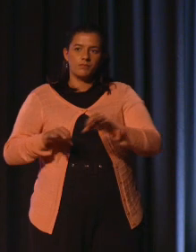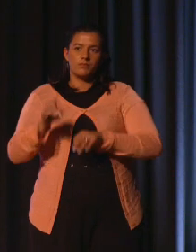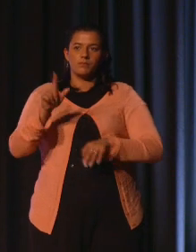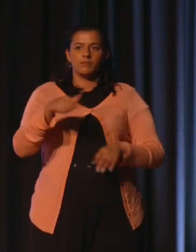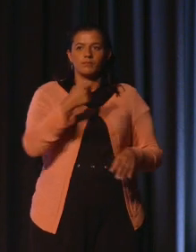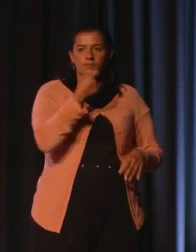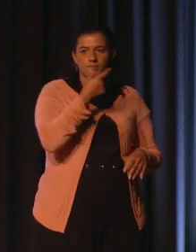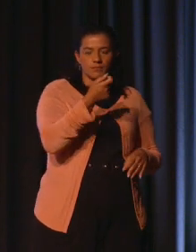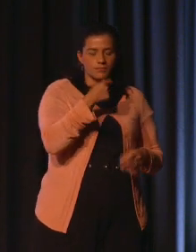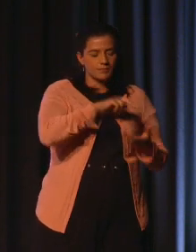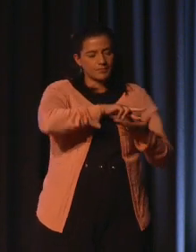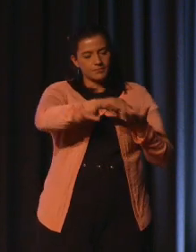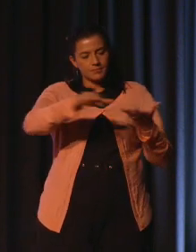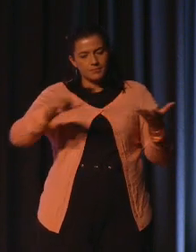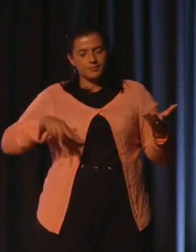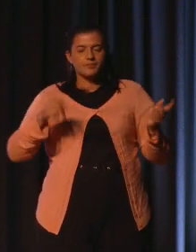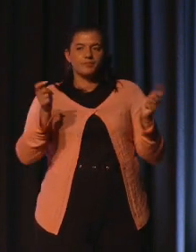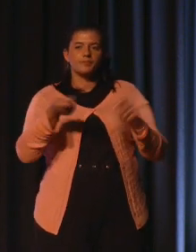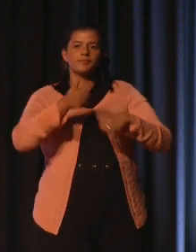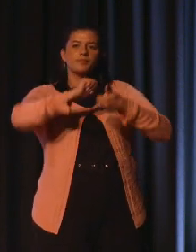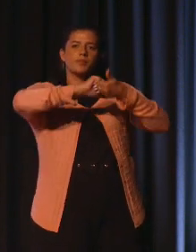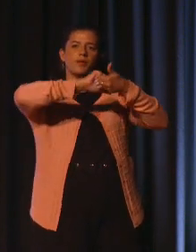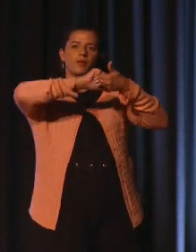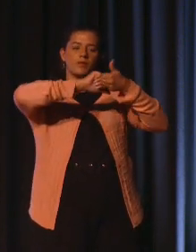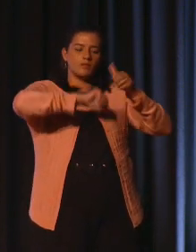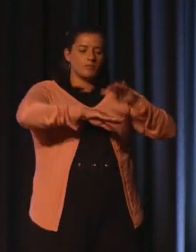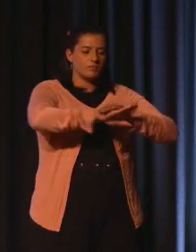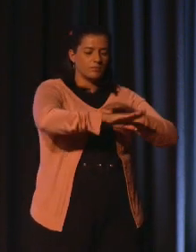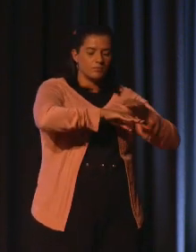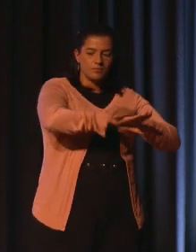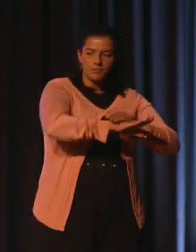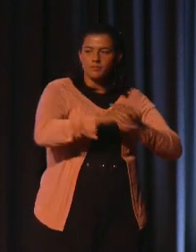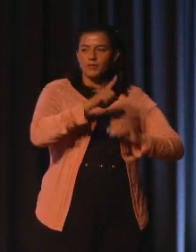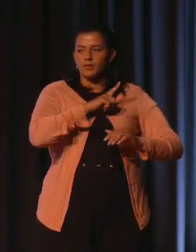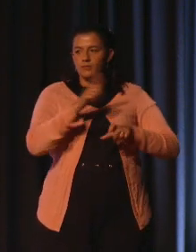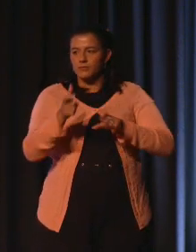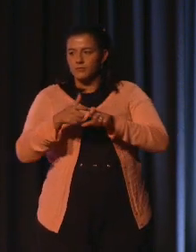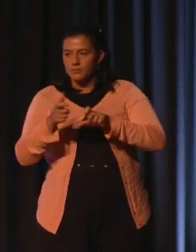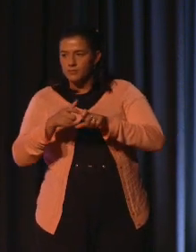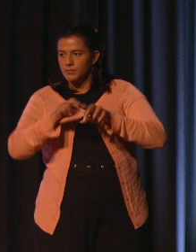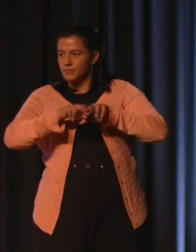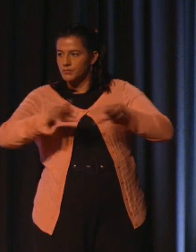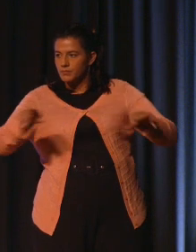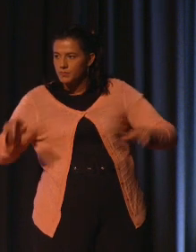medicamentos procoagulantes, garantir a qualidade do armazenamento desse medicamento,